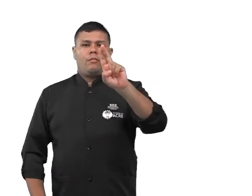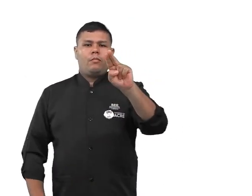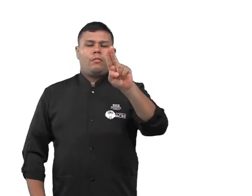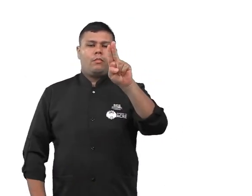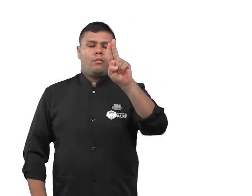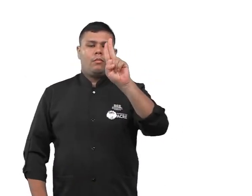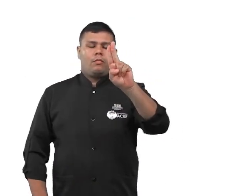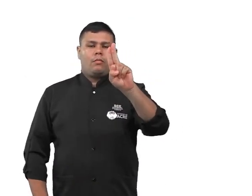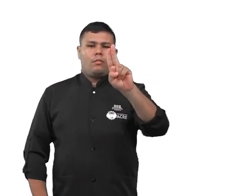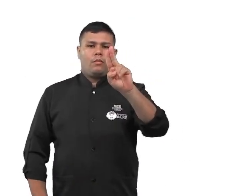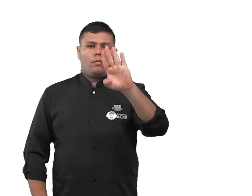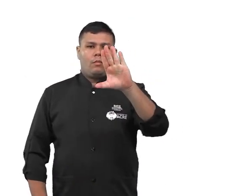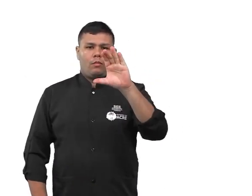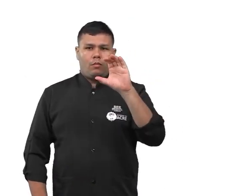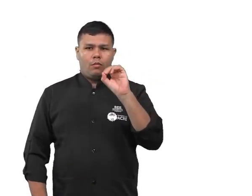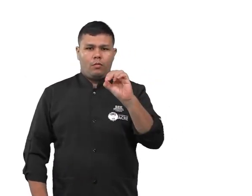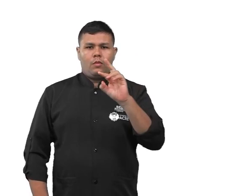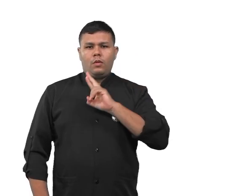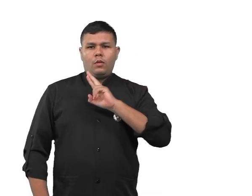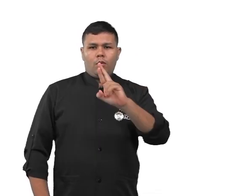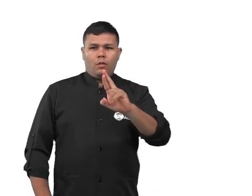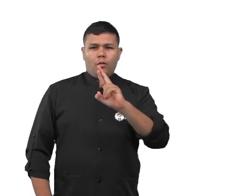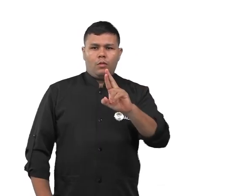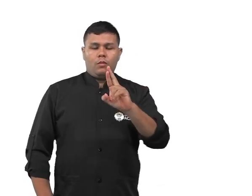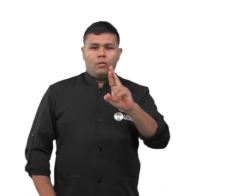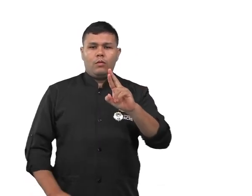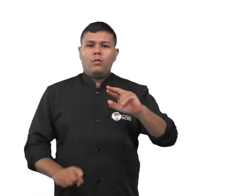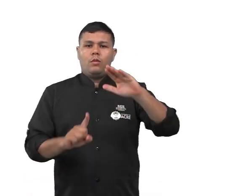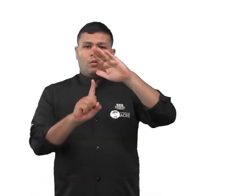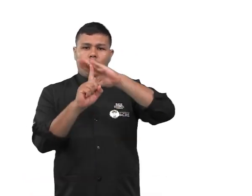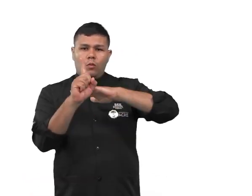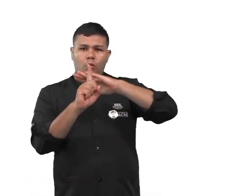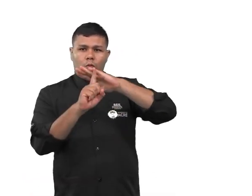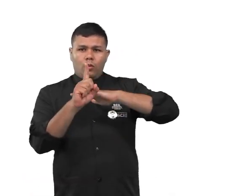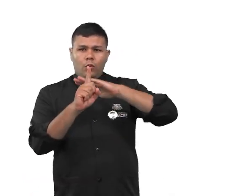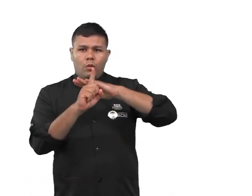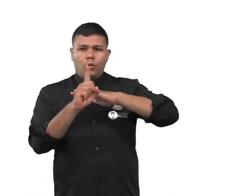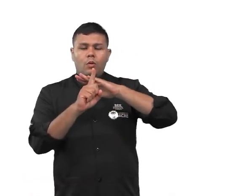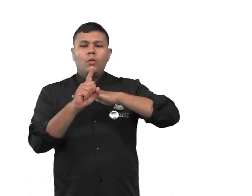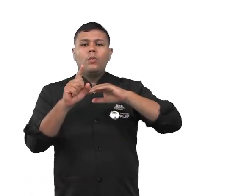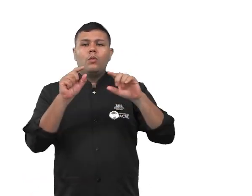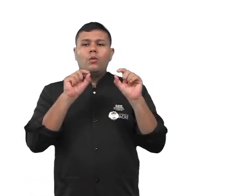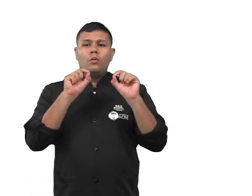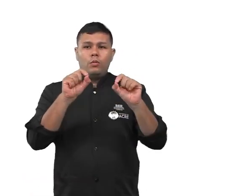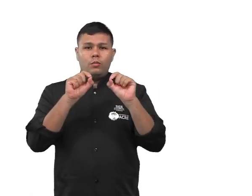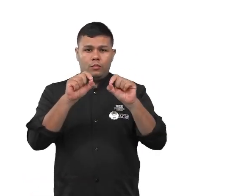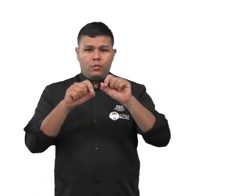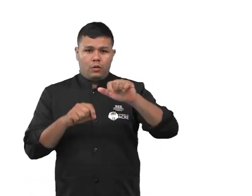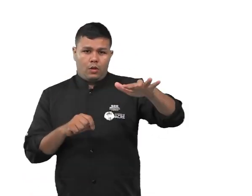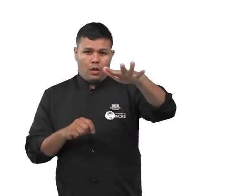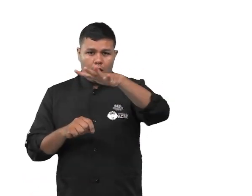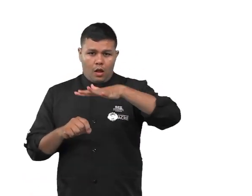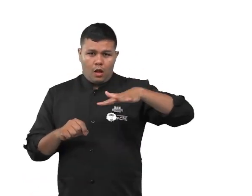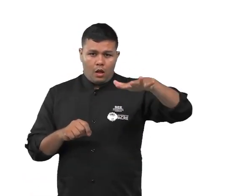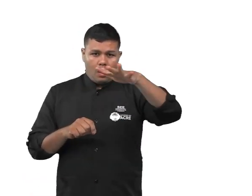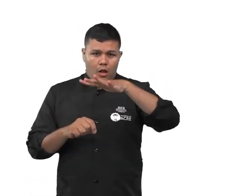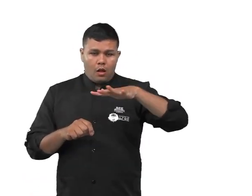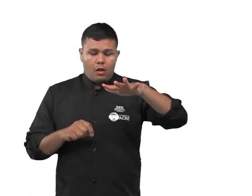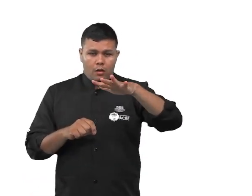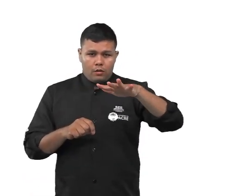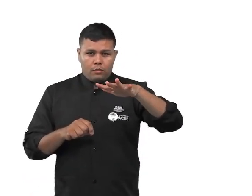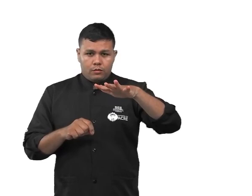possíveis diagonais. Então, eu vou ter o quê? Em relação ao cubo, olha a diagonal aqui, ó. Nós temos a área da base, que é um